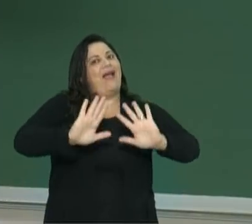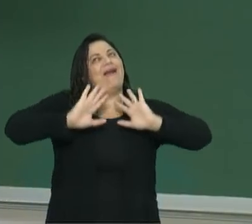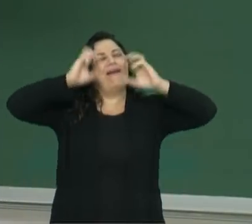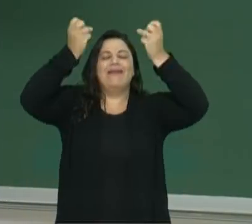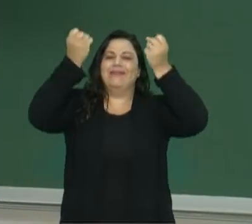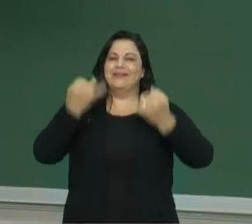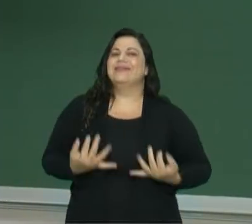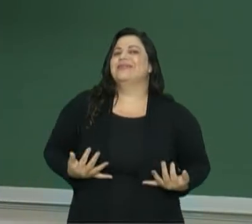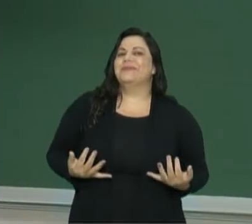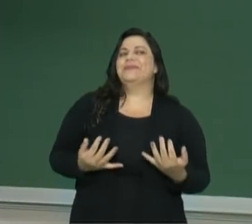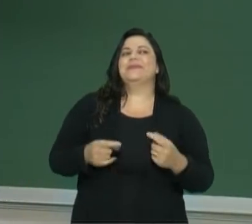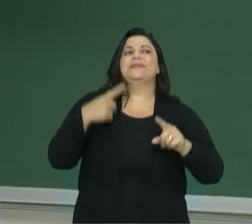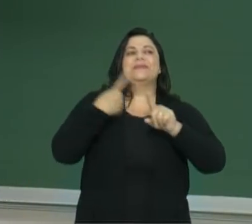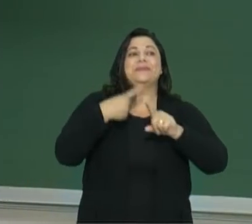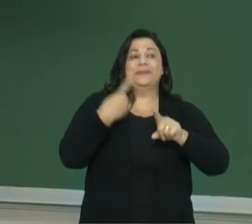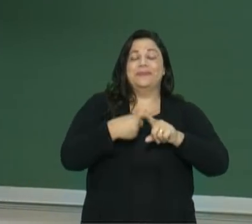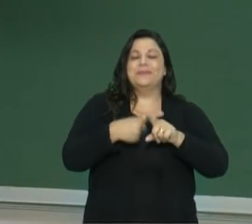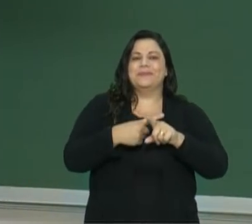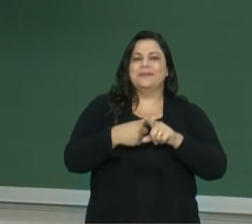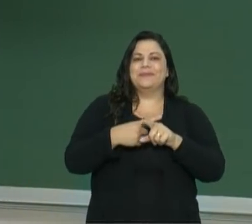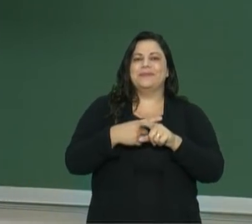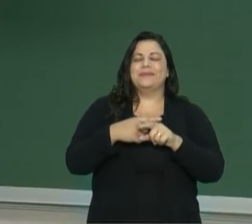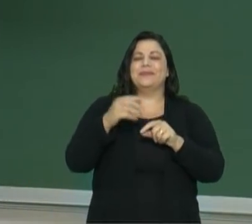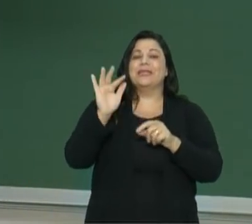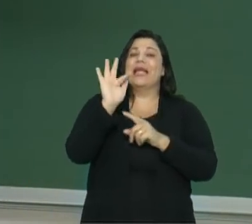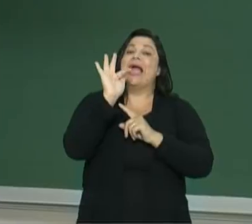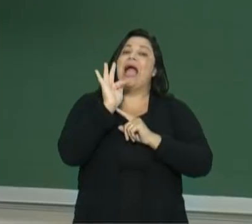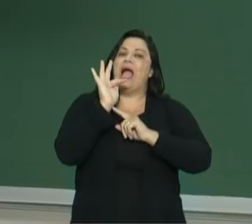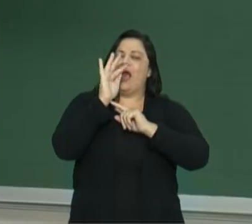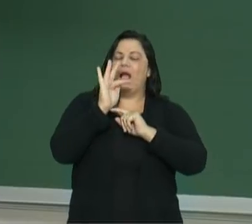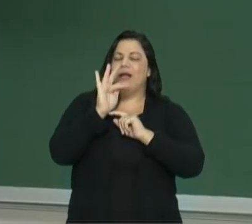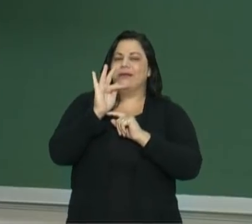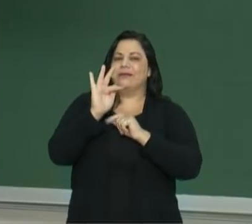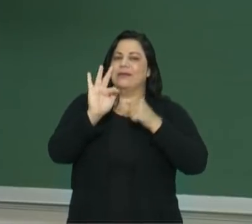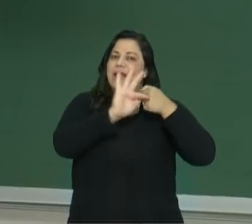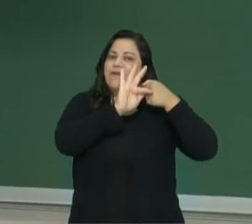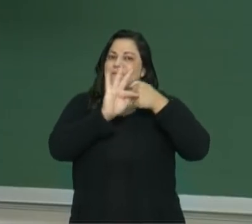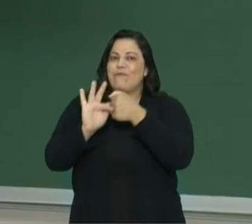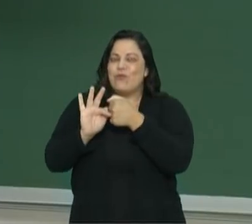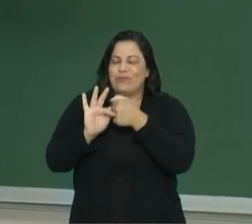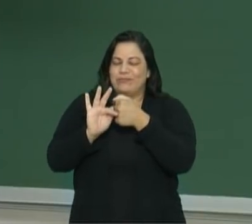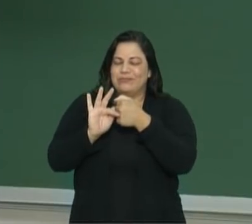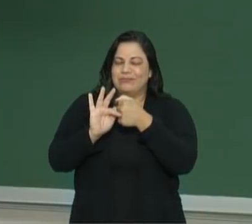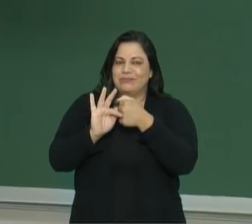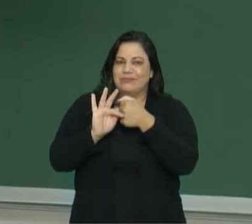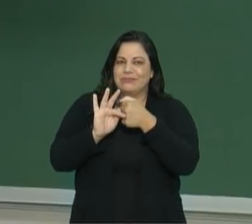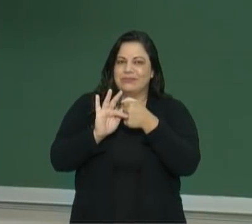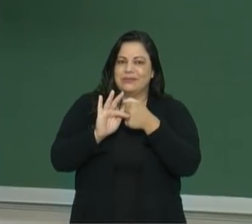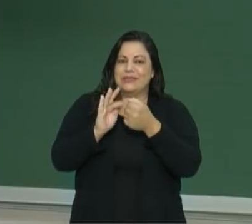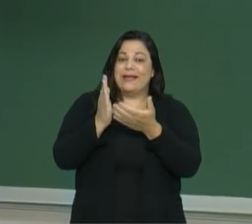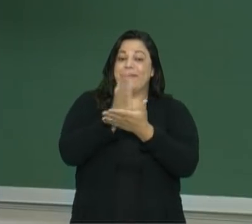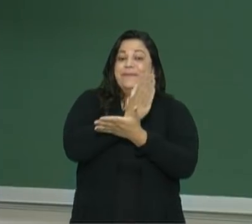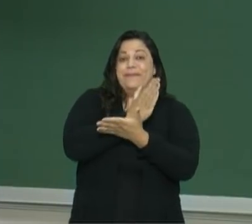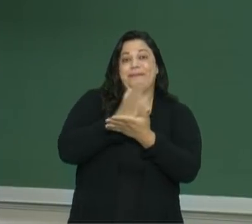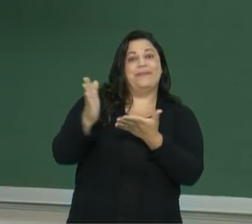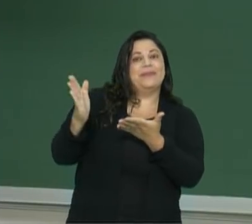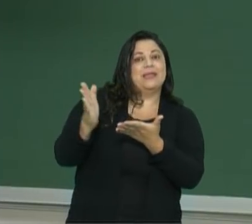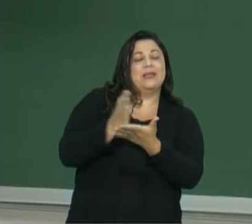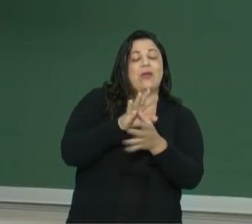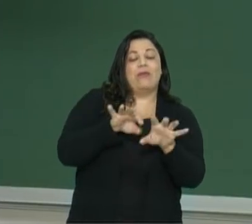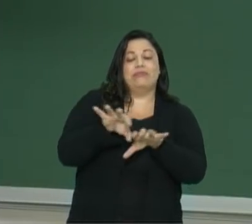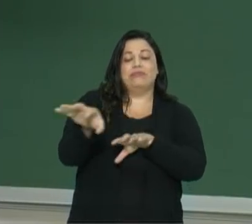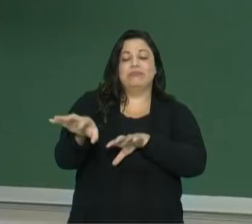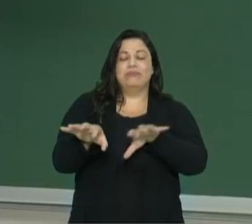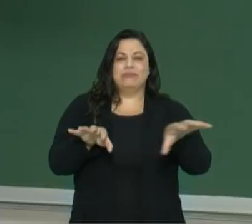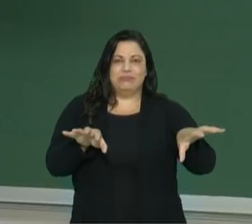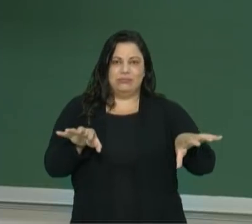que, na realidade, essa força aqui ela é decomposta, ou seja, uma parte dessa força é usada para o deslocamento